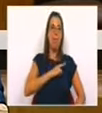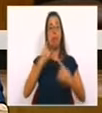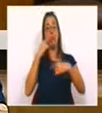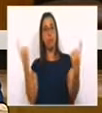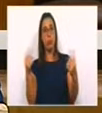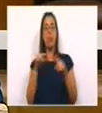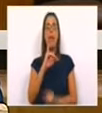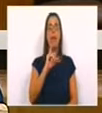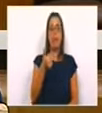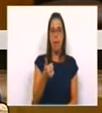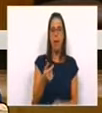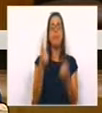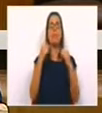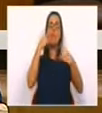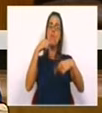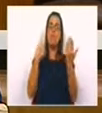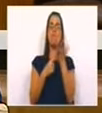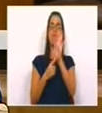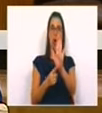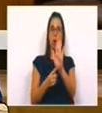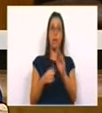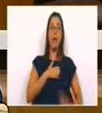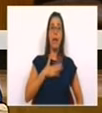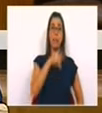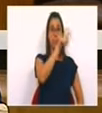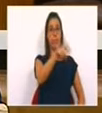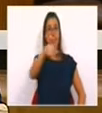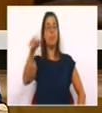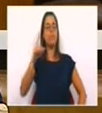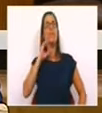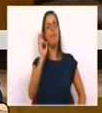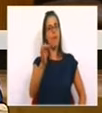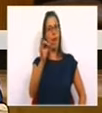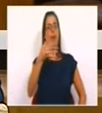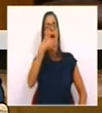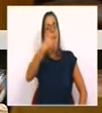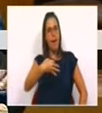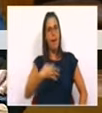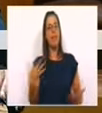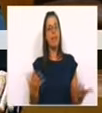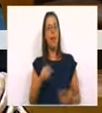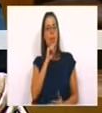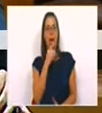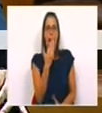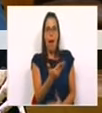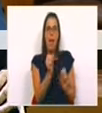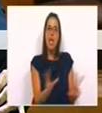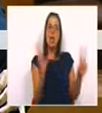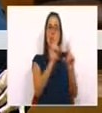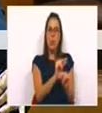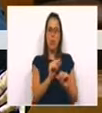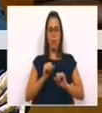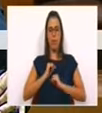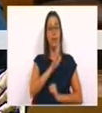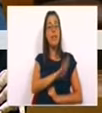público em ID e mostrar aos nossos empresários que vale a pena acreditar no potencial de inovação